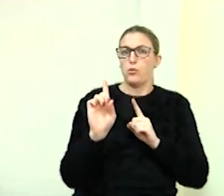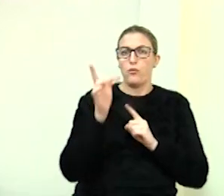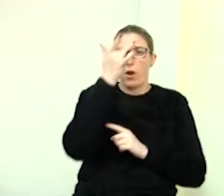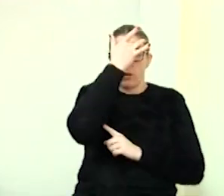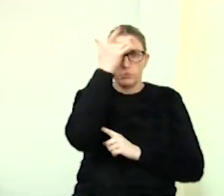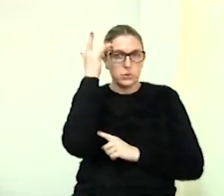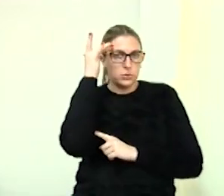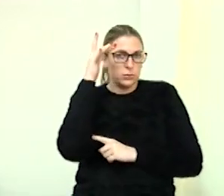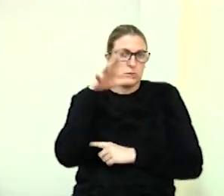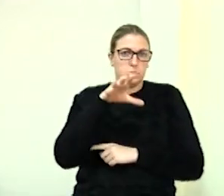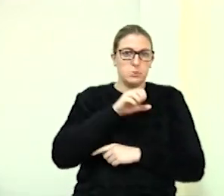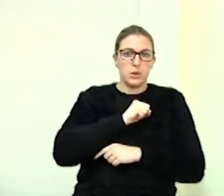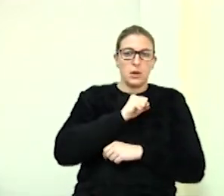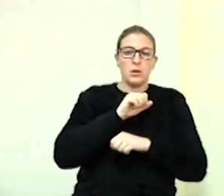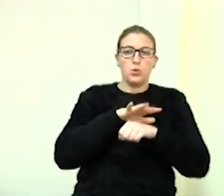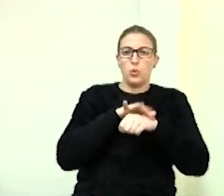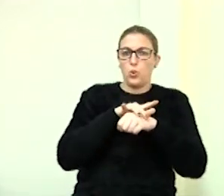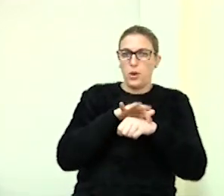do comitê, não.